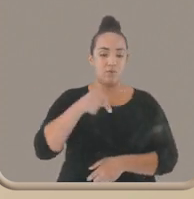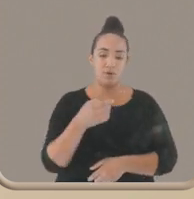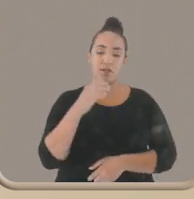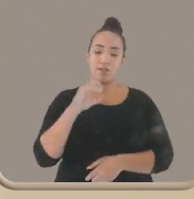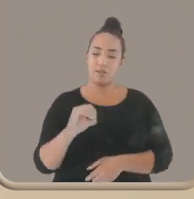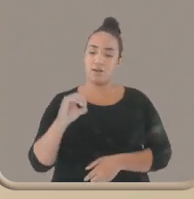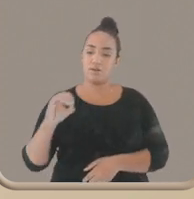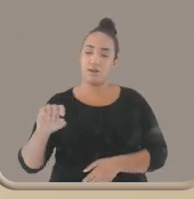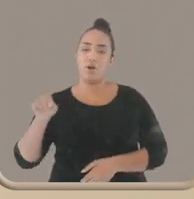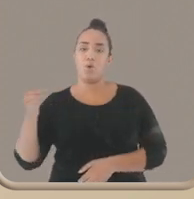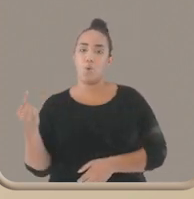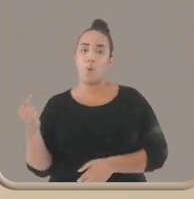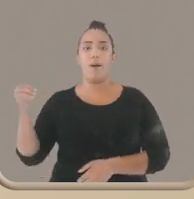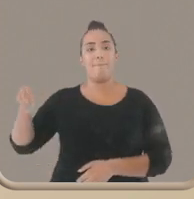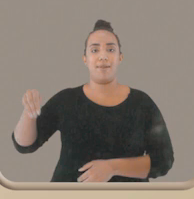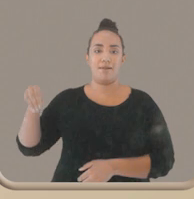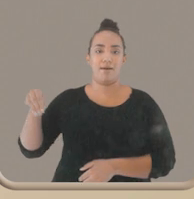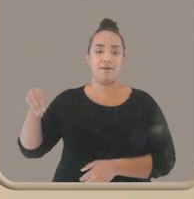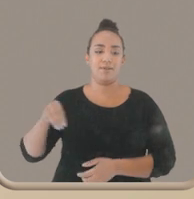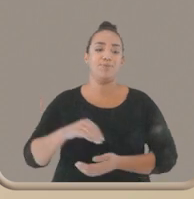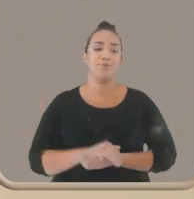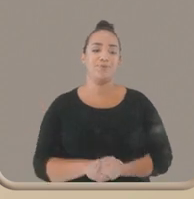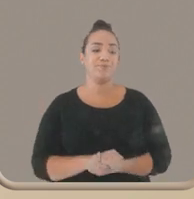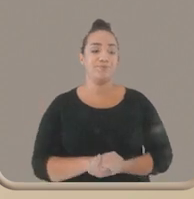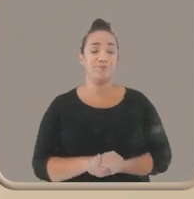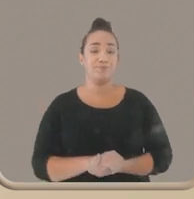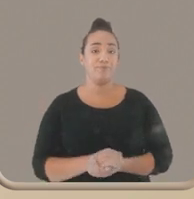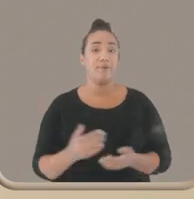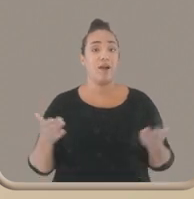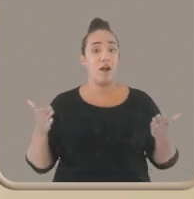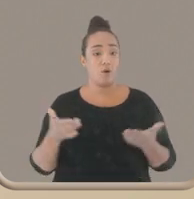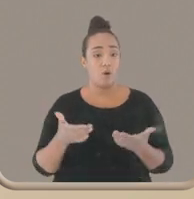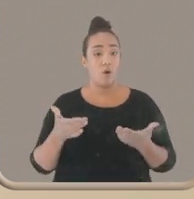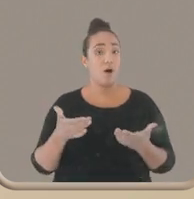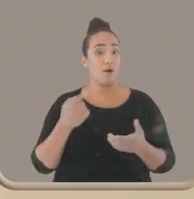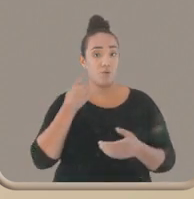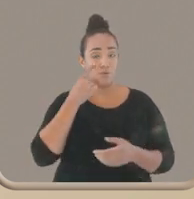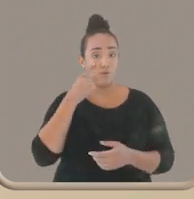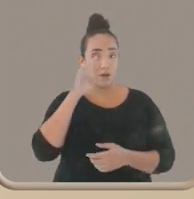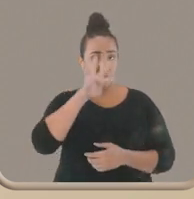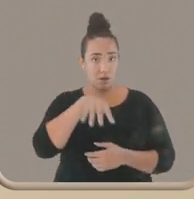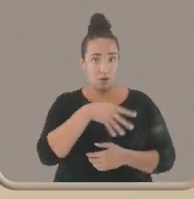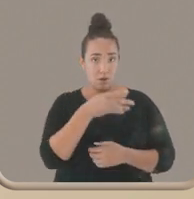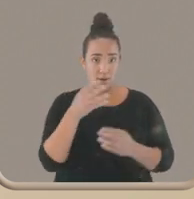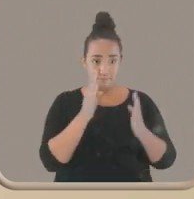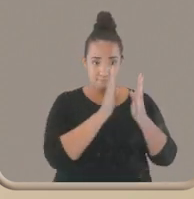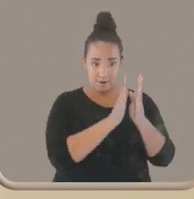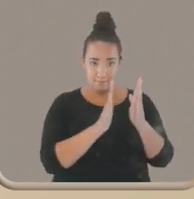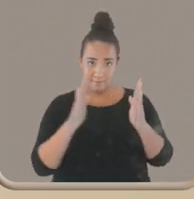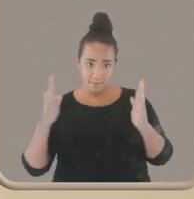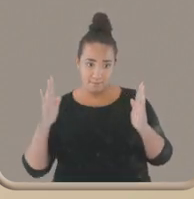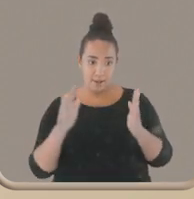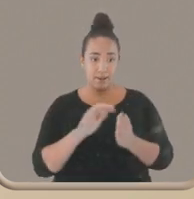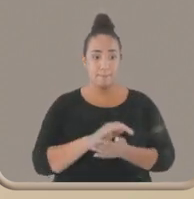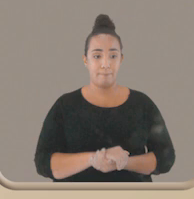0,001, 1 milésimo. Vamos representar alguns números no quadro de ordens.